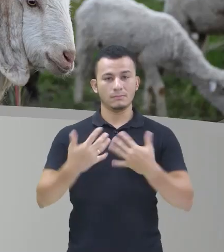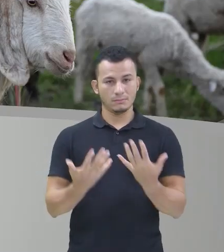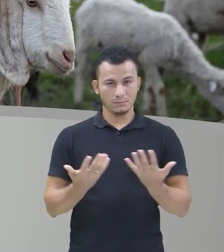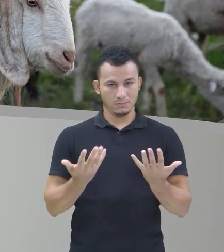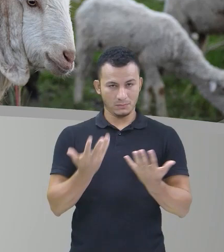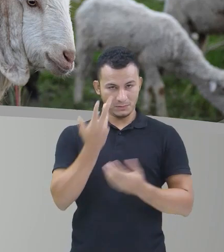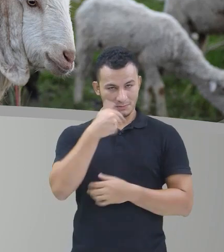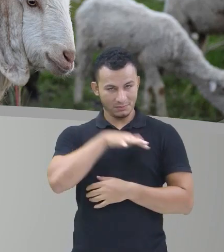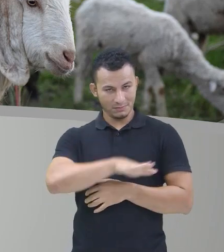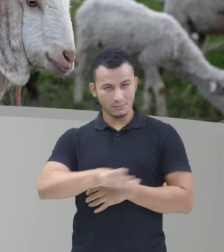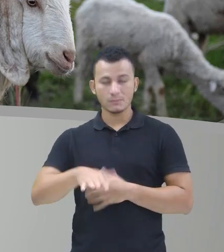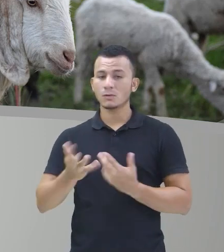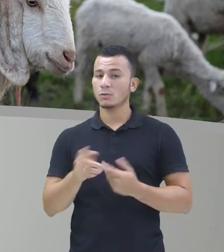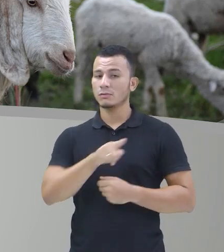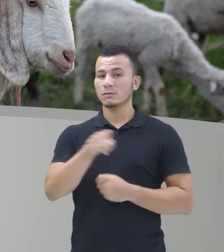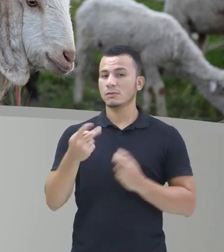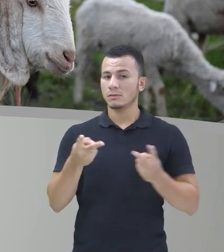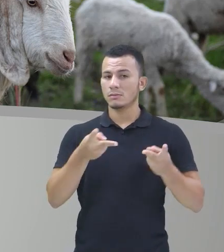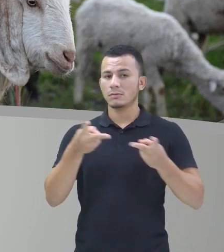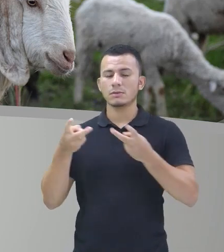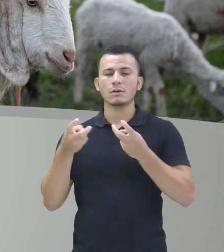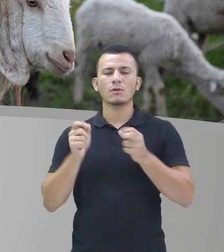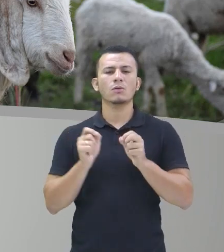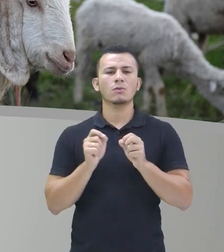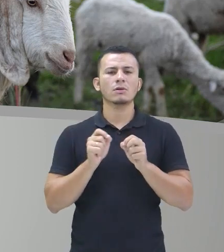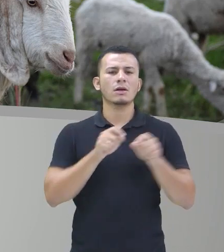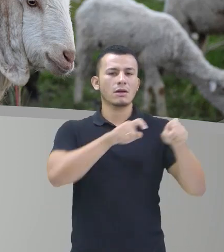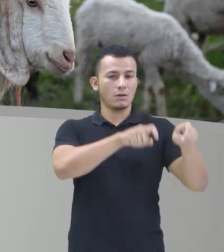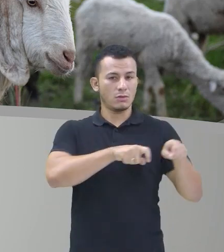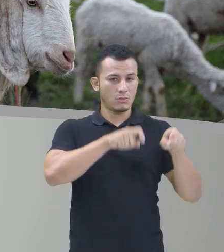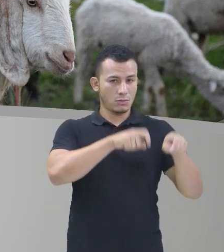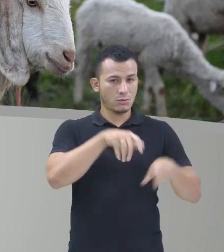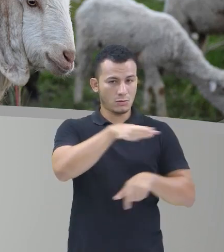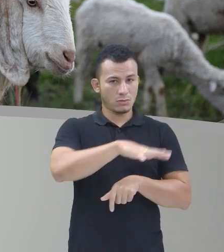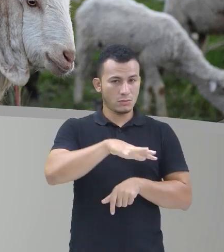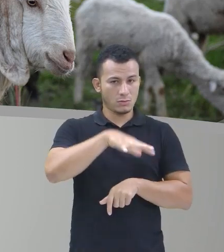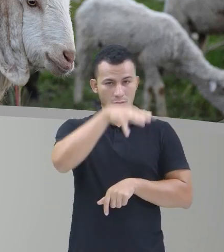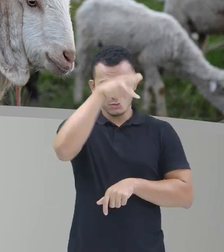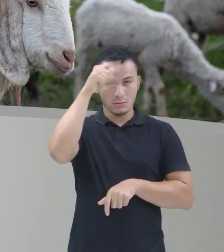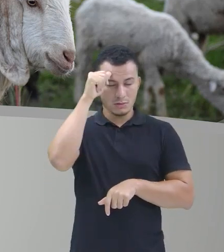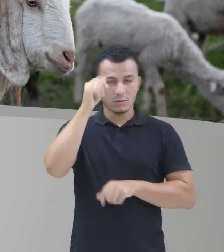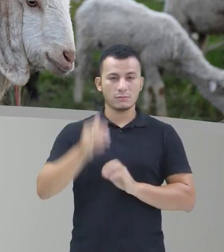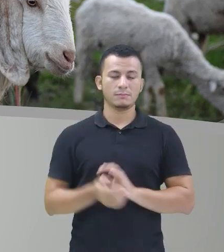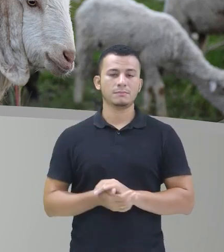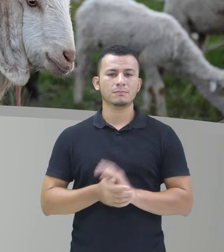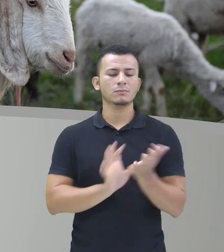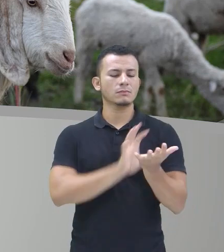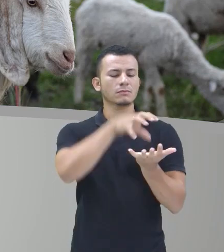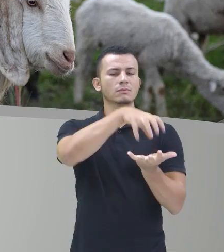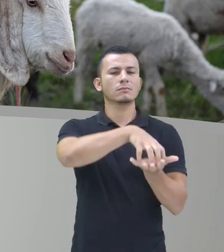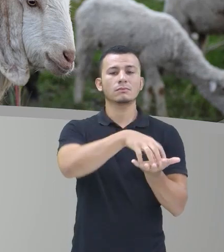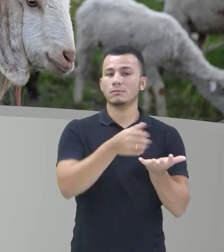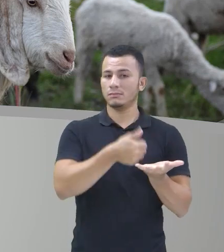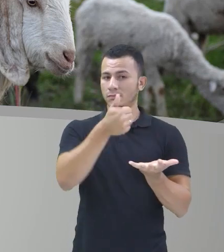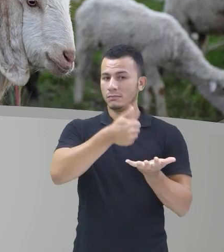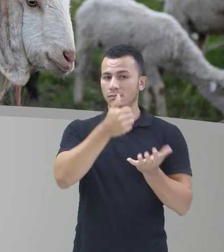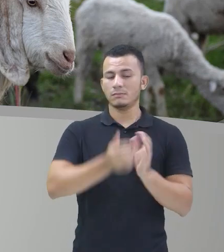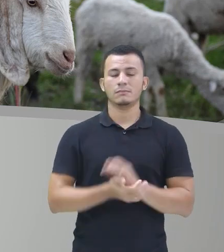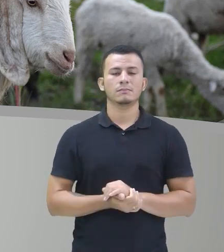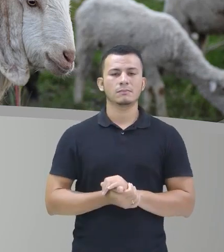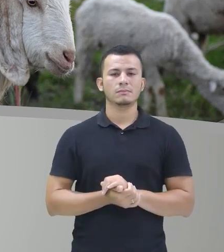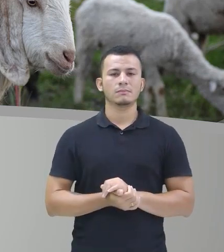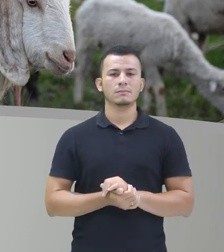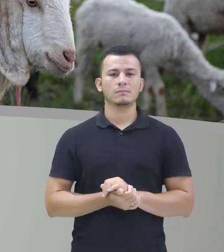Crianças, agora vamos observar aqui na parte rural de Manaus, né? Então, nós temos aqui o setor primário. O